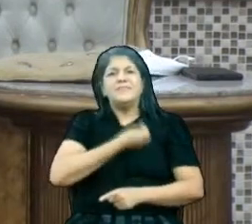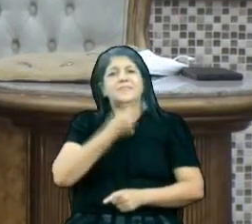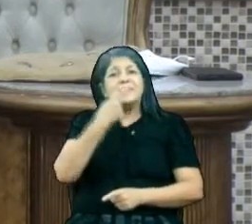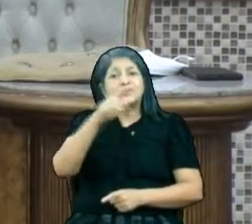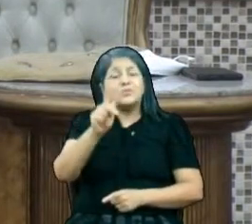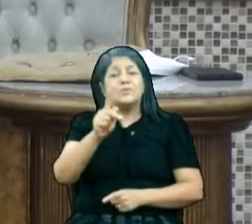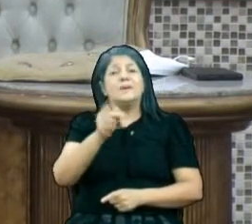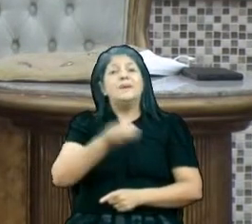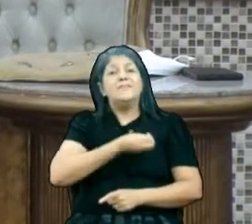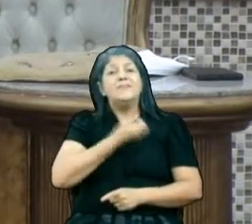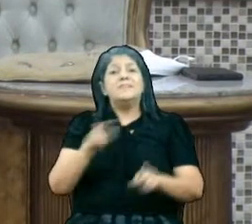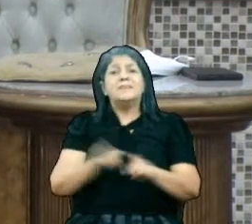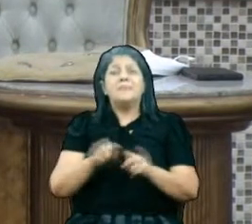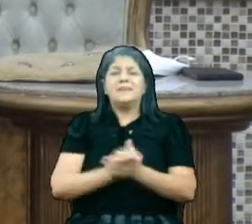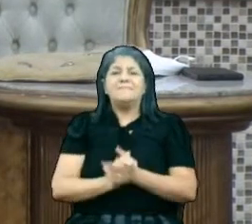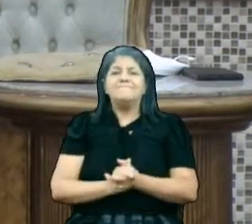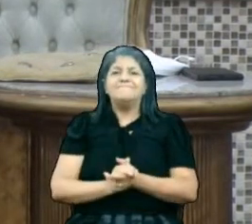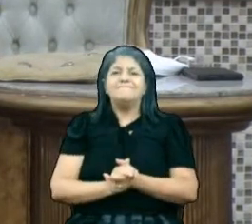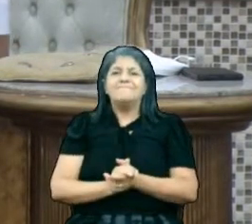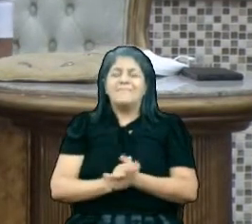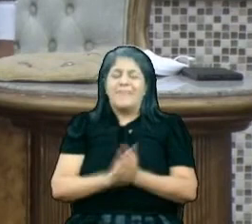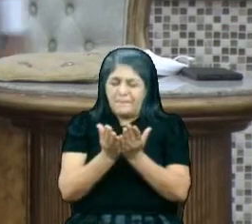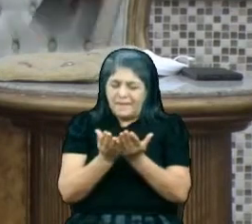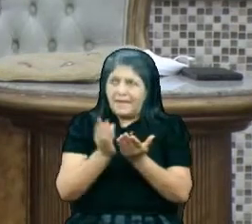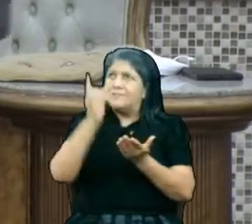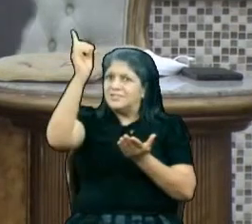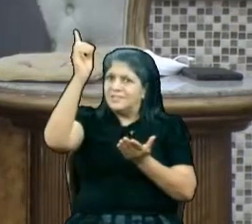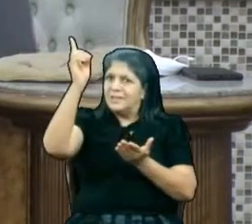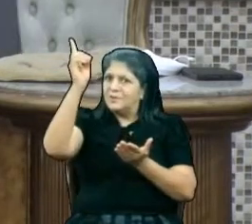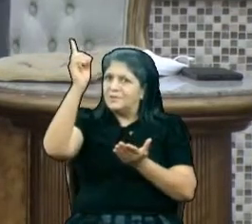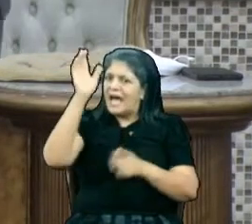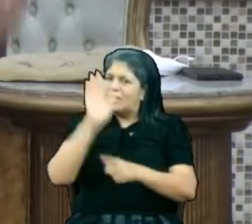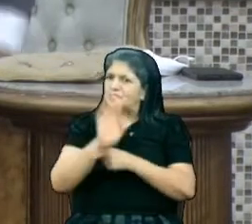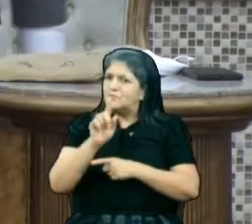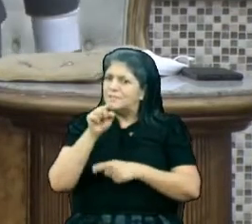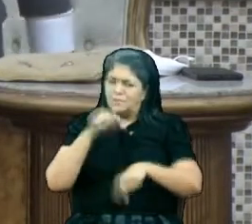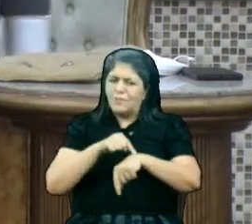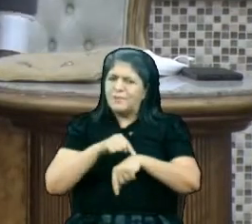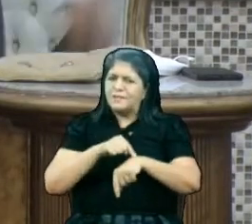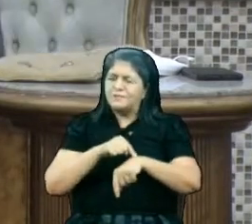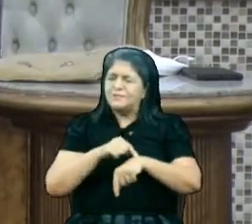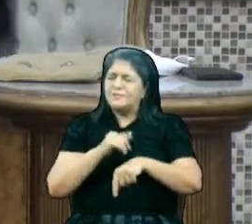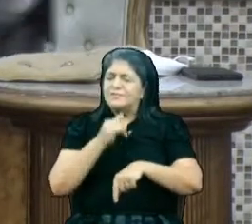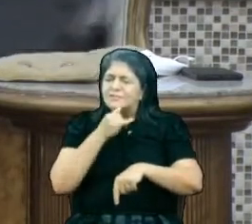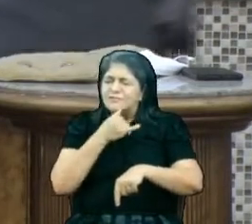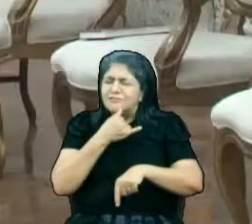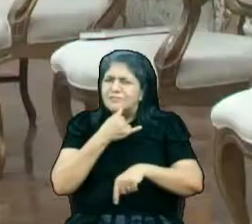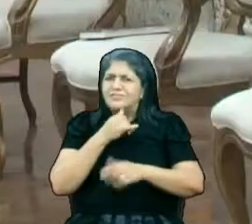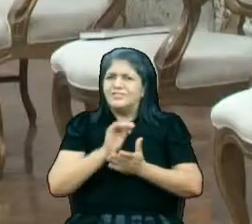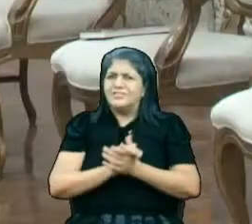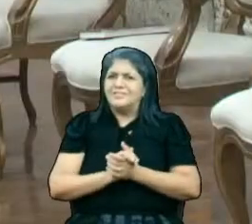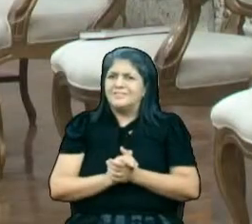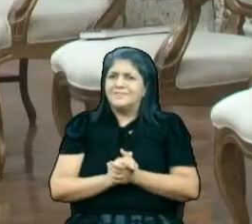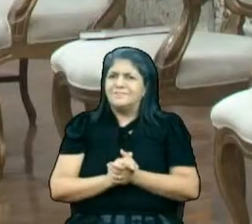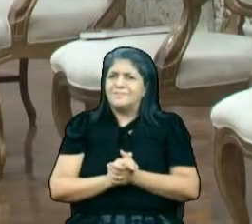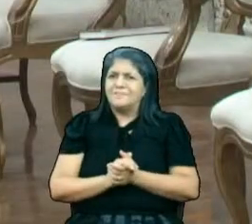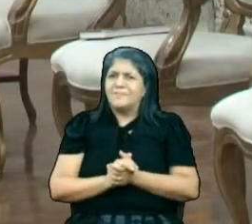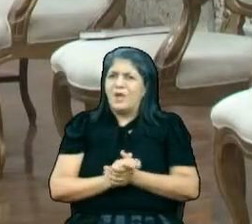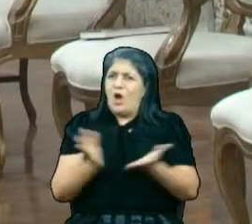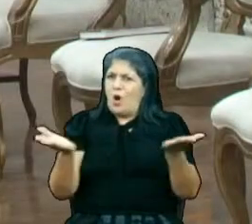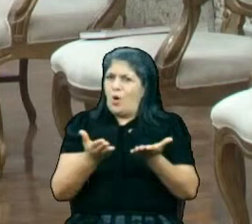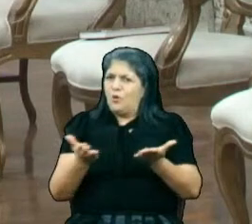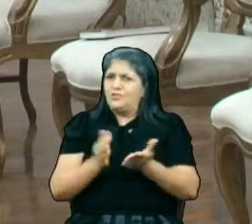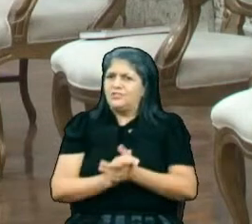Não tem remédio para essa tristeza o remédio para essa tristeza Deus me trouxe aqui